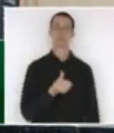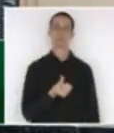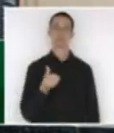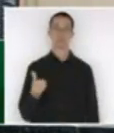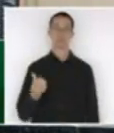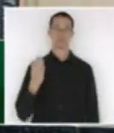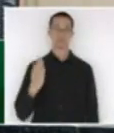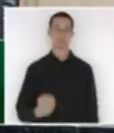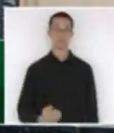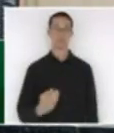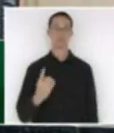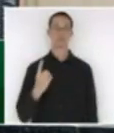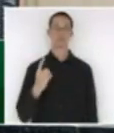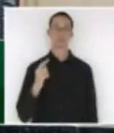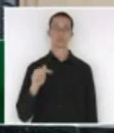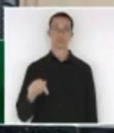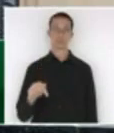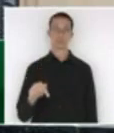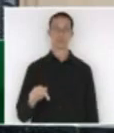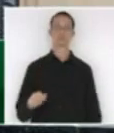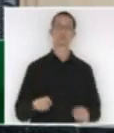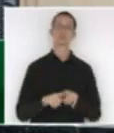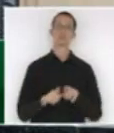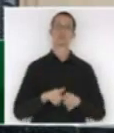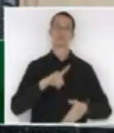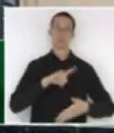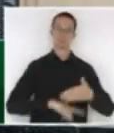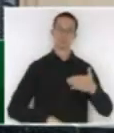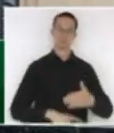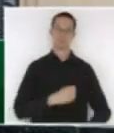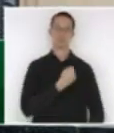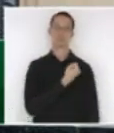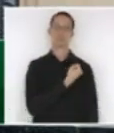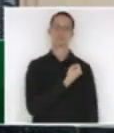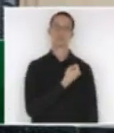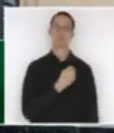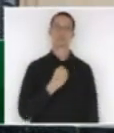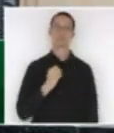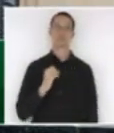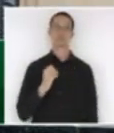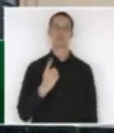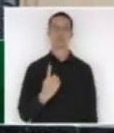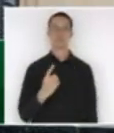066/2017 e as moções de números 0107 e